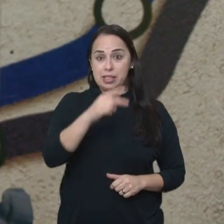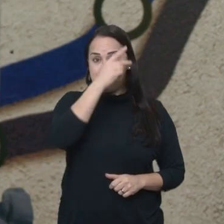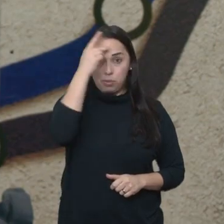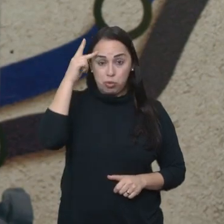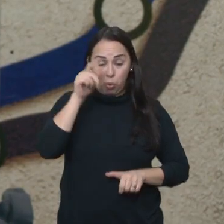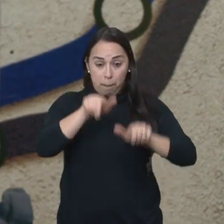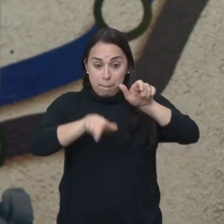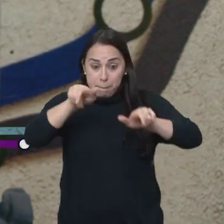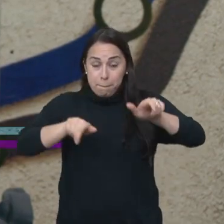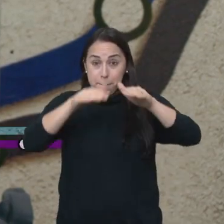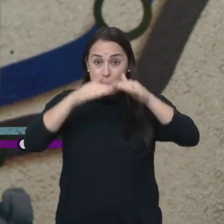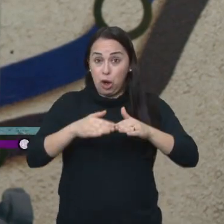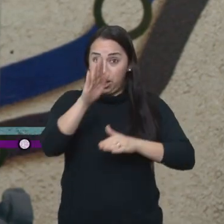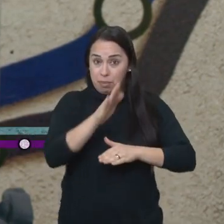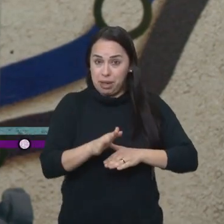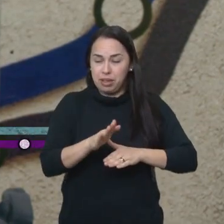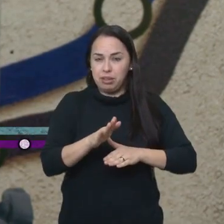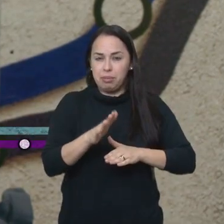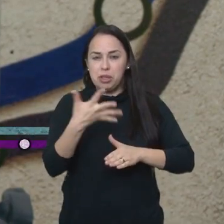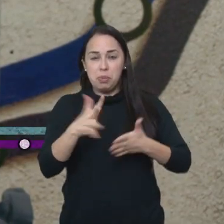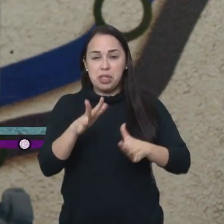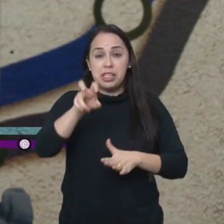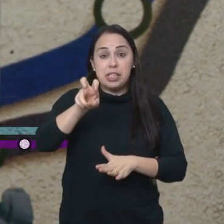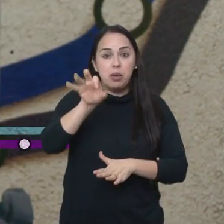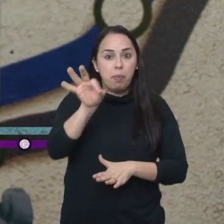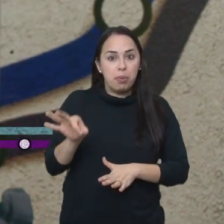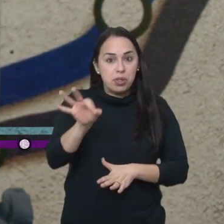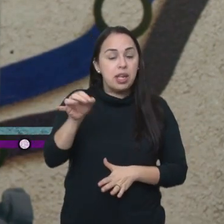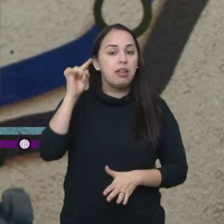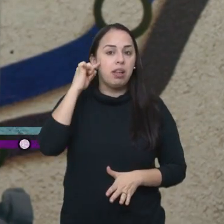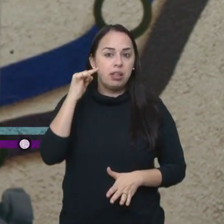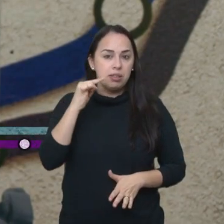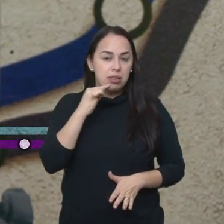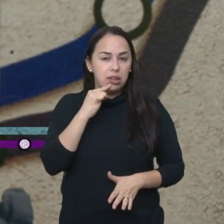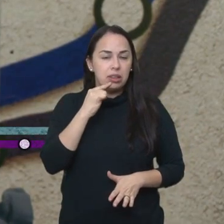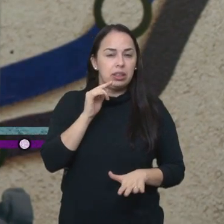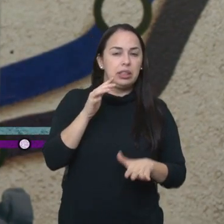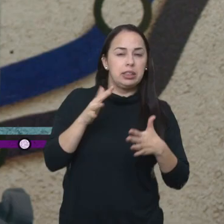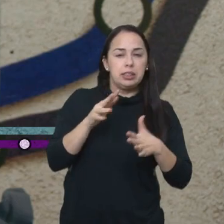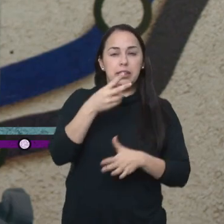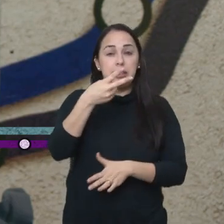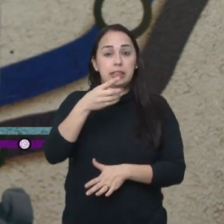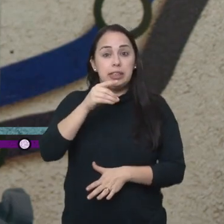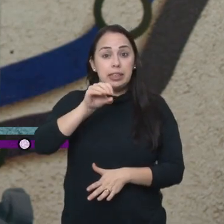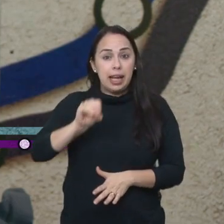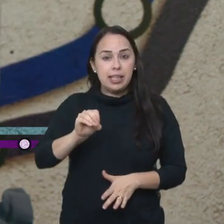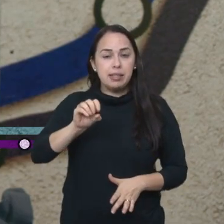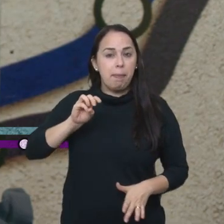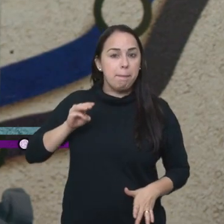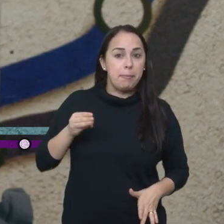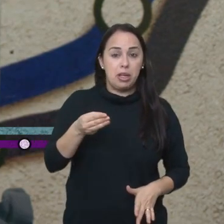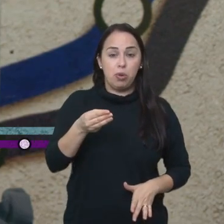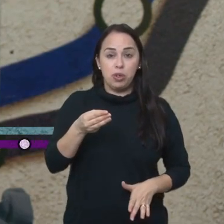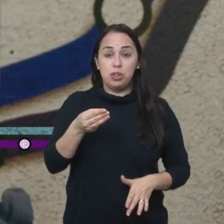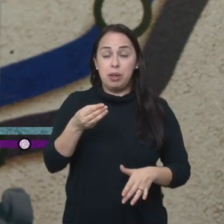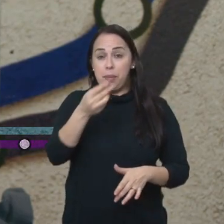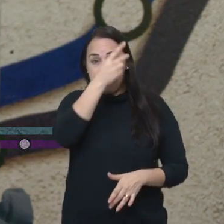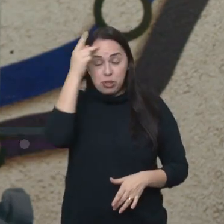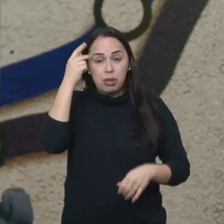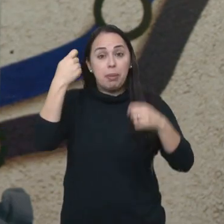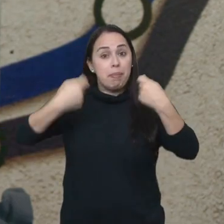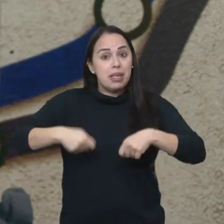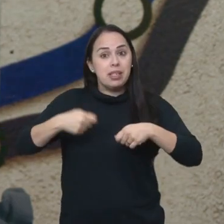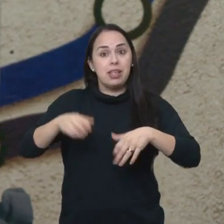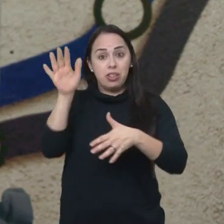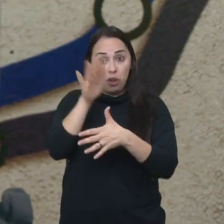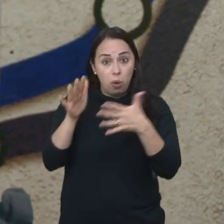Cerca de 5% da população brasileira é surda. Esse número equivale a cerca de 10 milhões de pessoas que necessitam de Libras